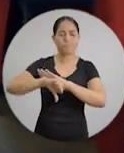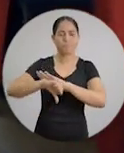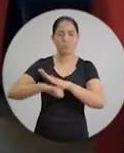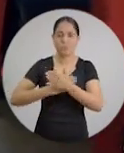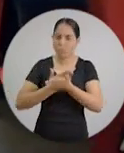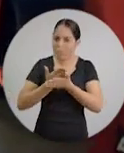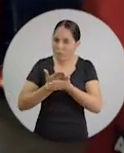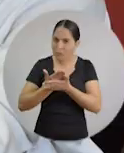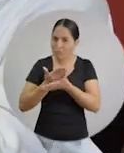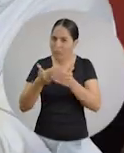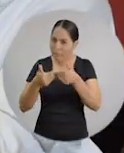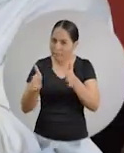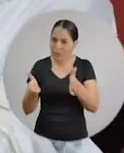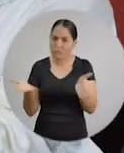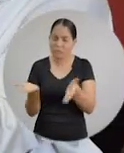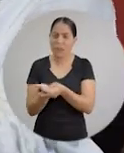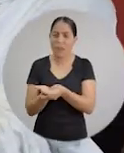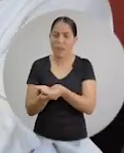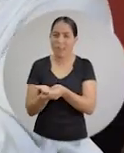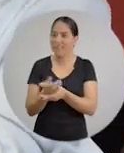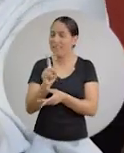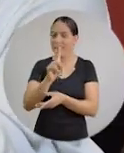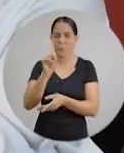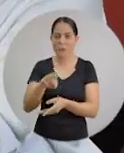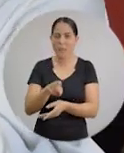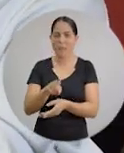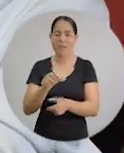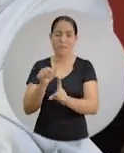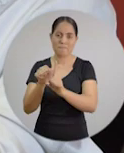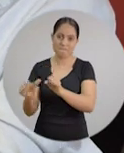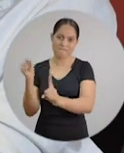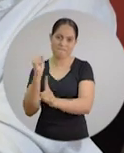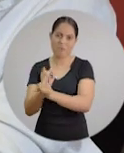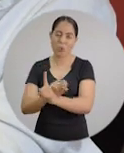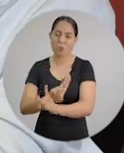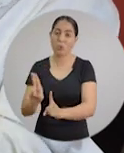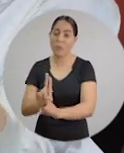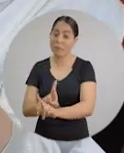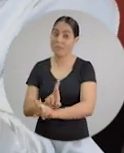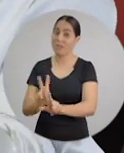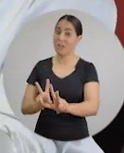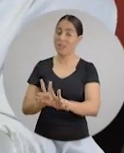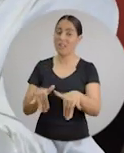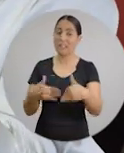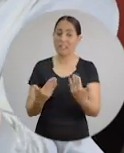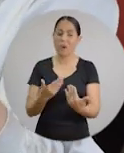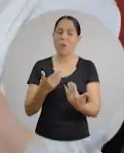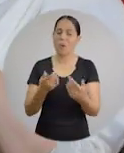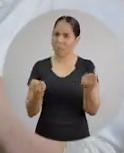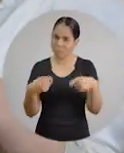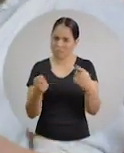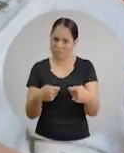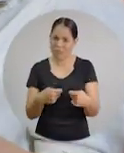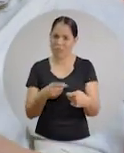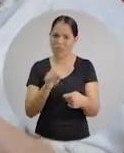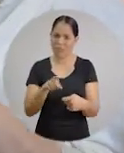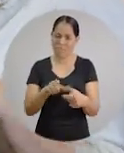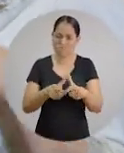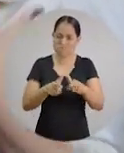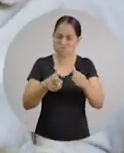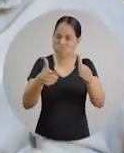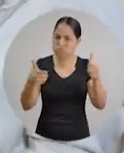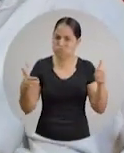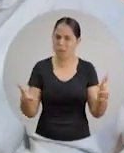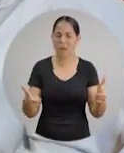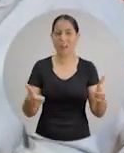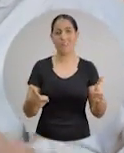crime, ou até enfim, não é enquadrado como feminicídio. Então, na verdade, esse número provavelmente ele